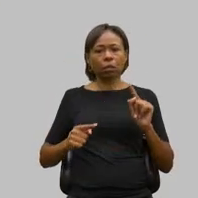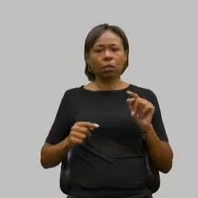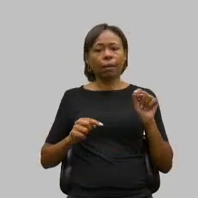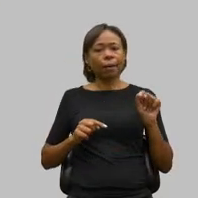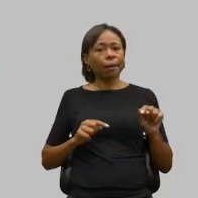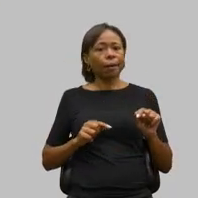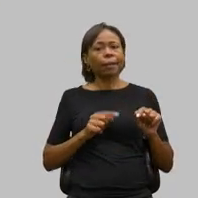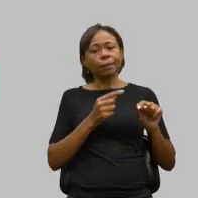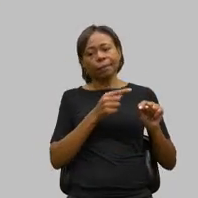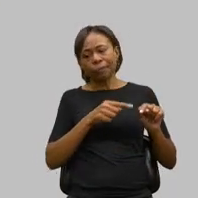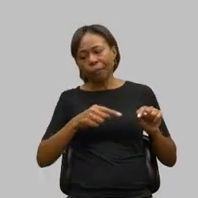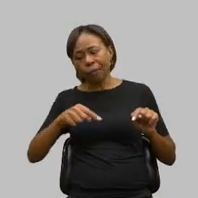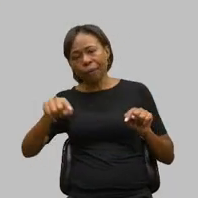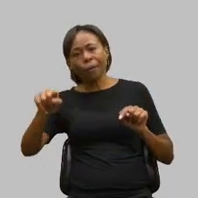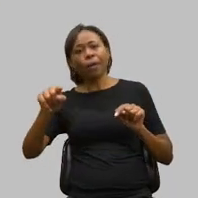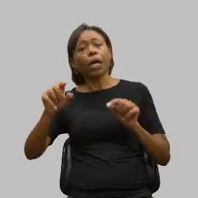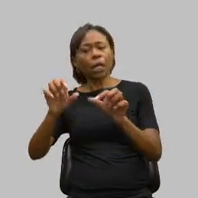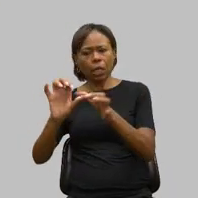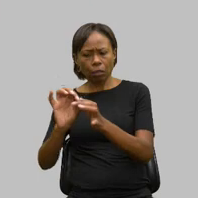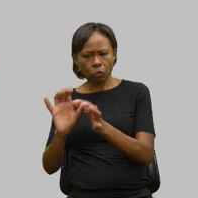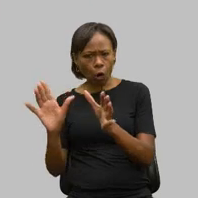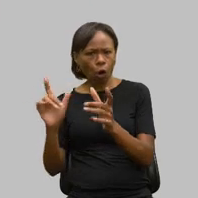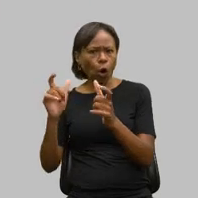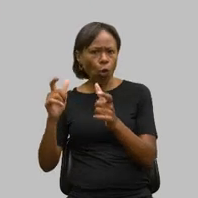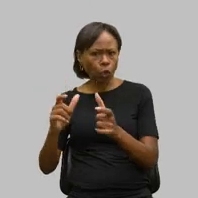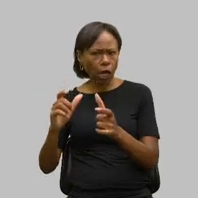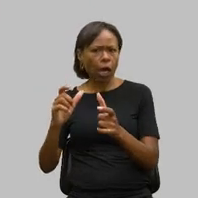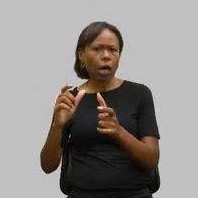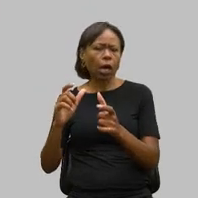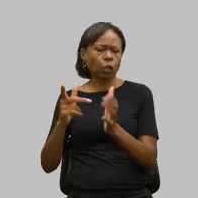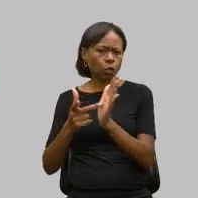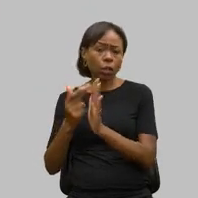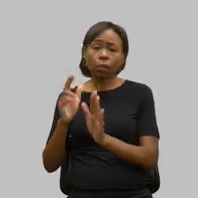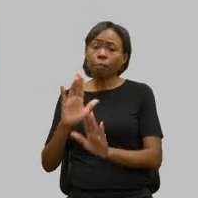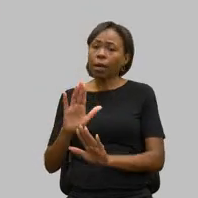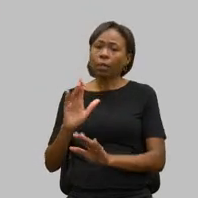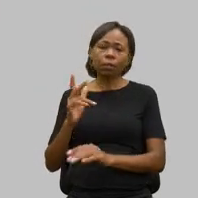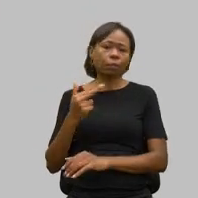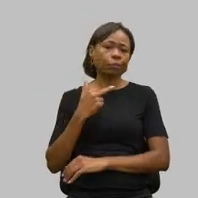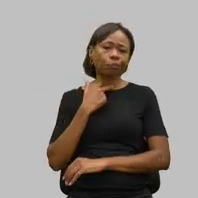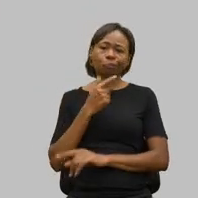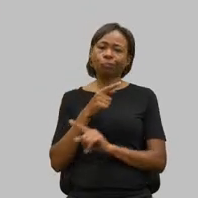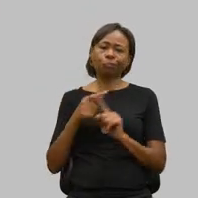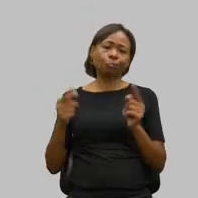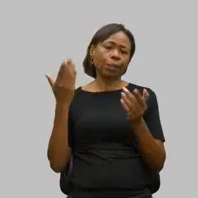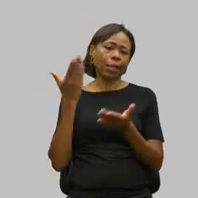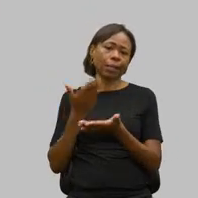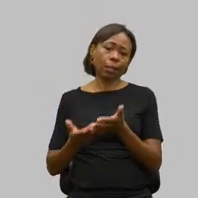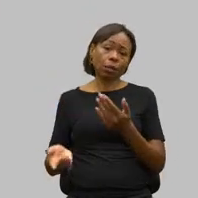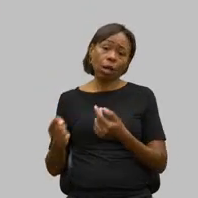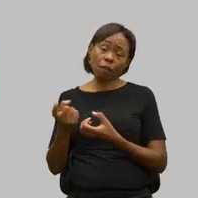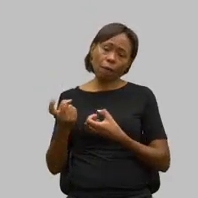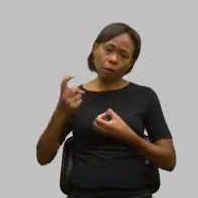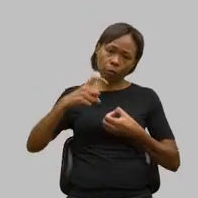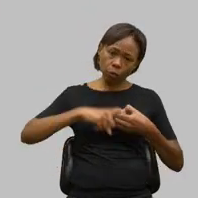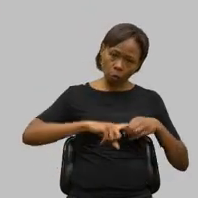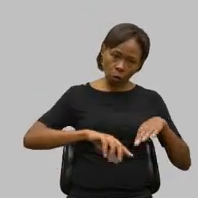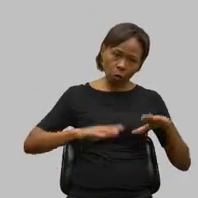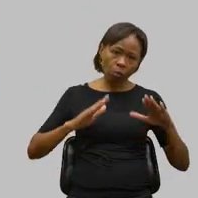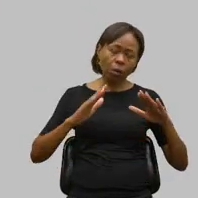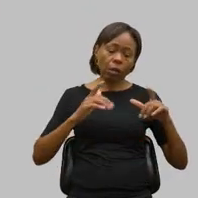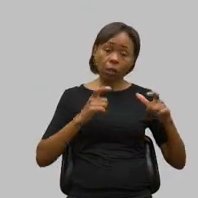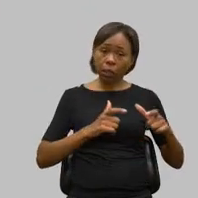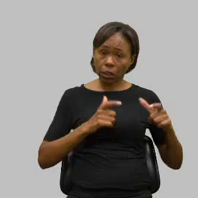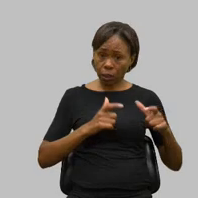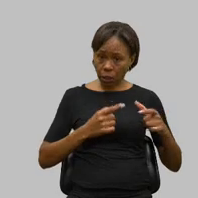disponibilizamos o centro cirúrgico e o paciente não foi operado e tudo foi perdido. O paciente voltou para a sua cidade, judicializou